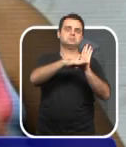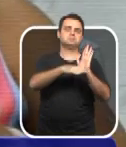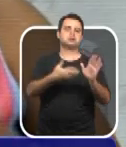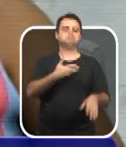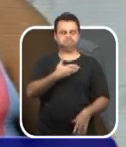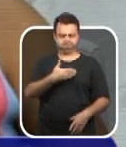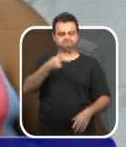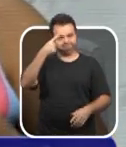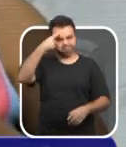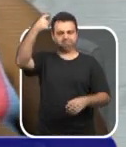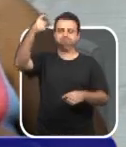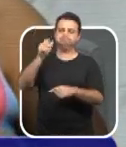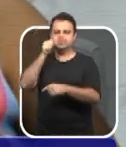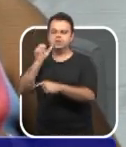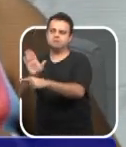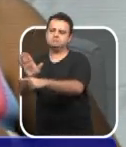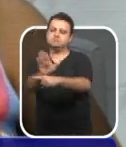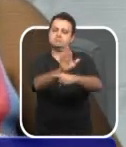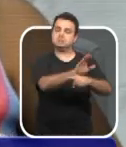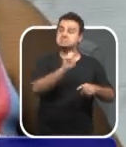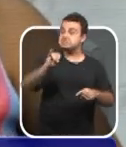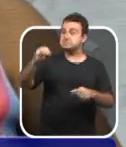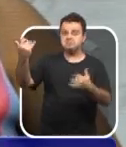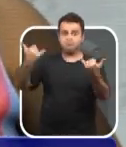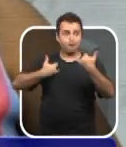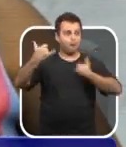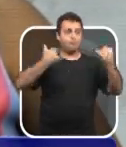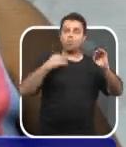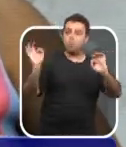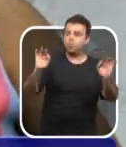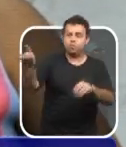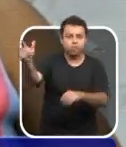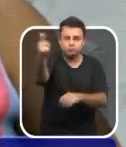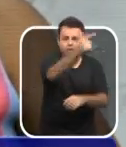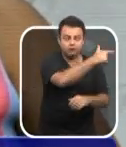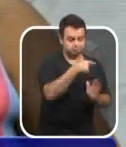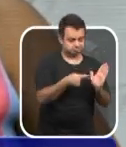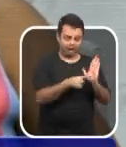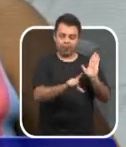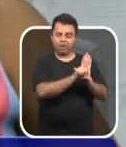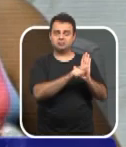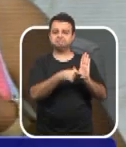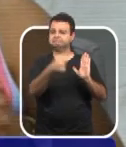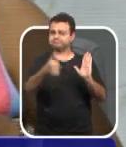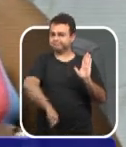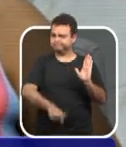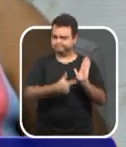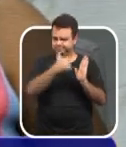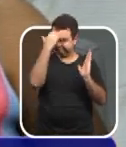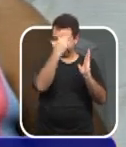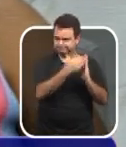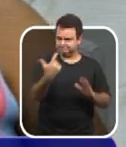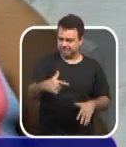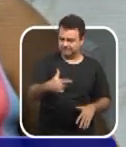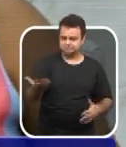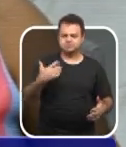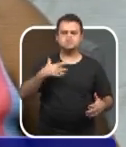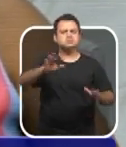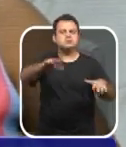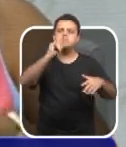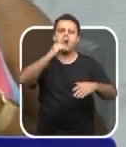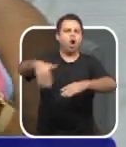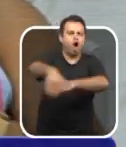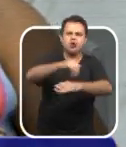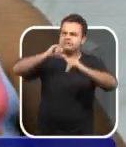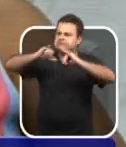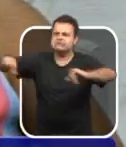não tem esse feedback, a gente não sabe se está dando certo. Né? Que nem eu sempre digo, eu vou na rua, tem que denunciar, não sei o quê,